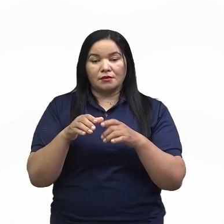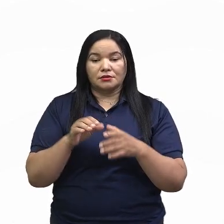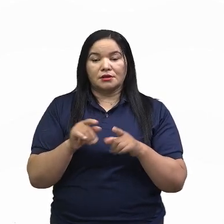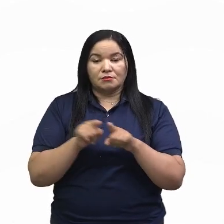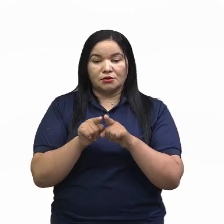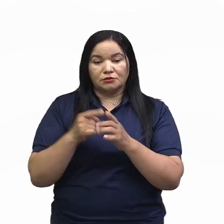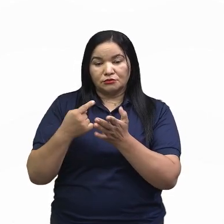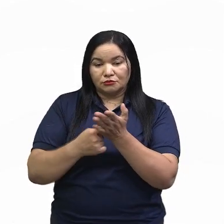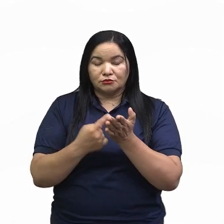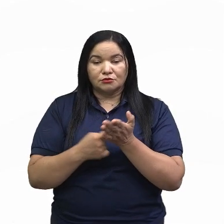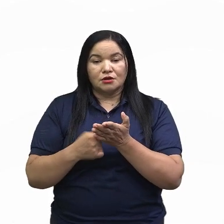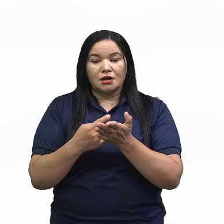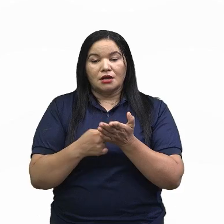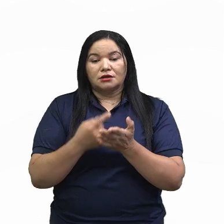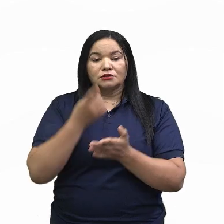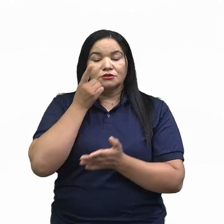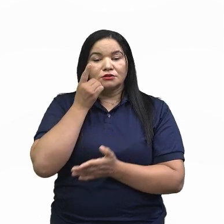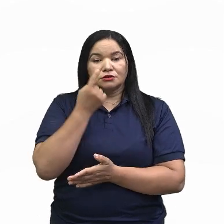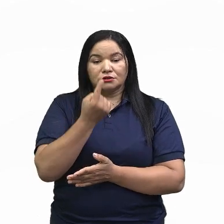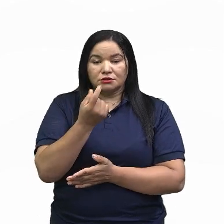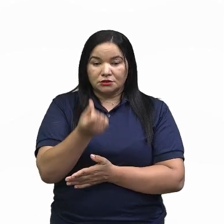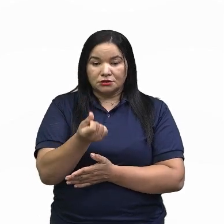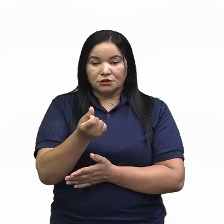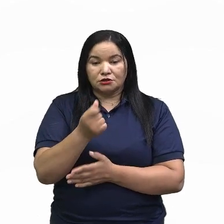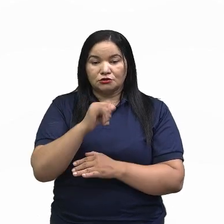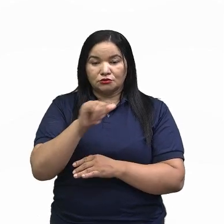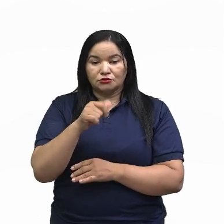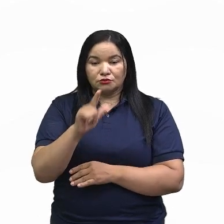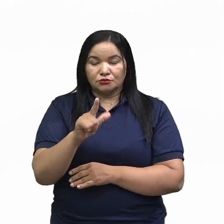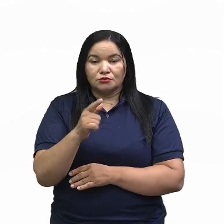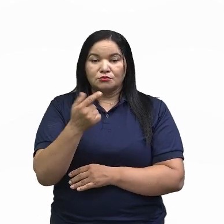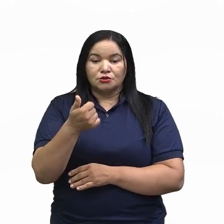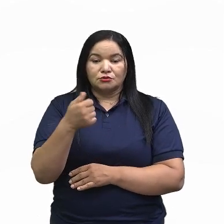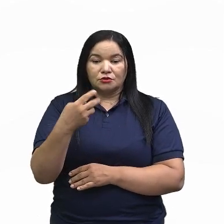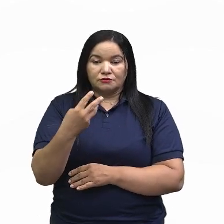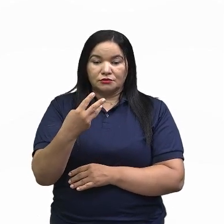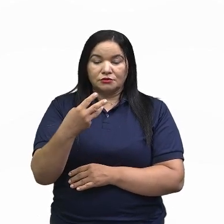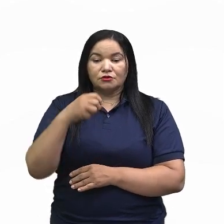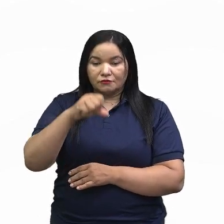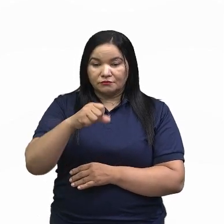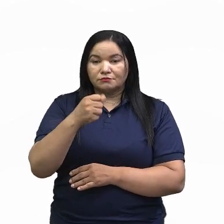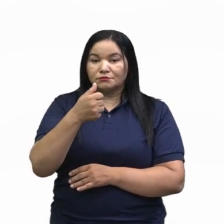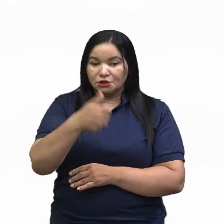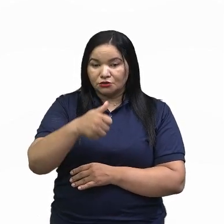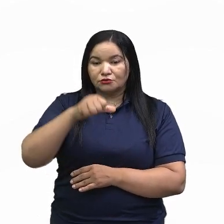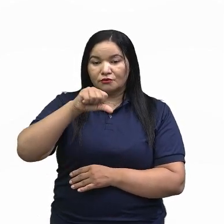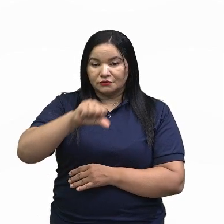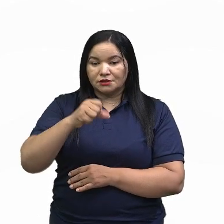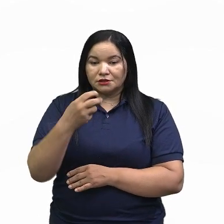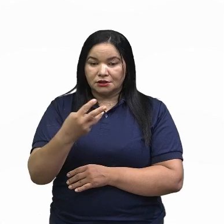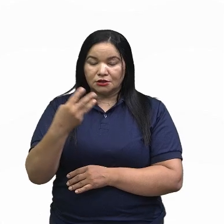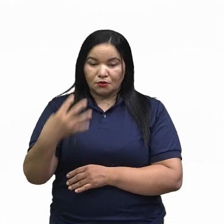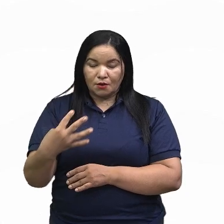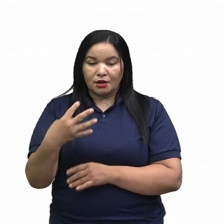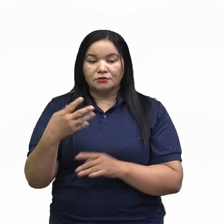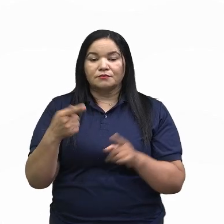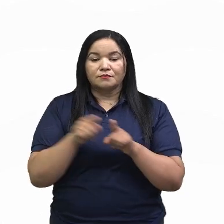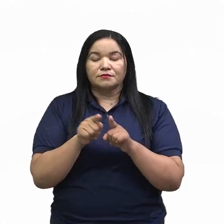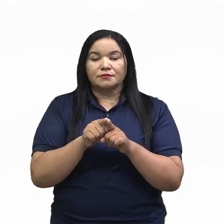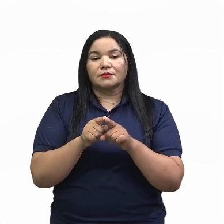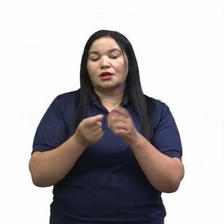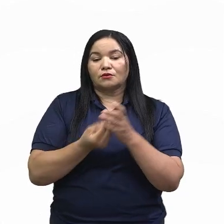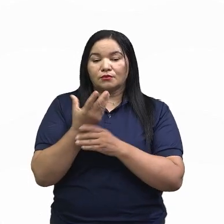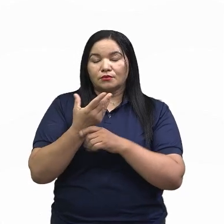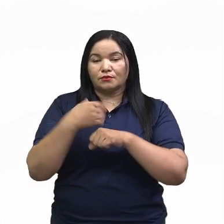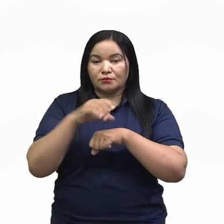34, votou e aprovou a terceira Constituição do Brasil, uma das exigências do movimento paulista.